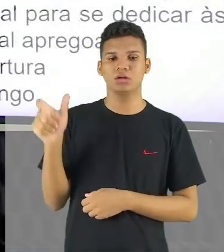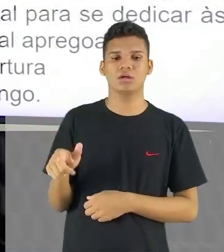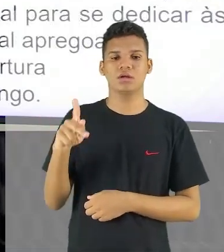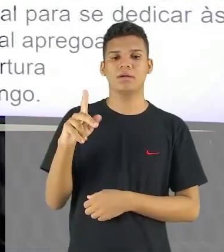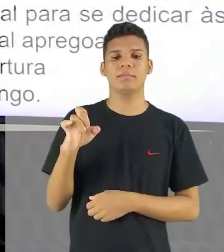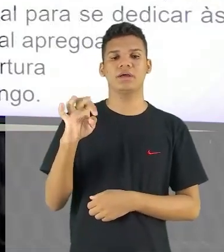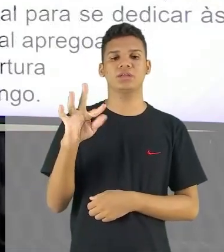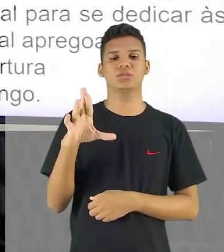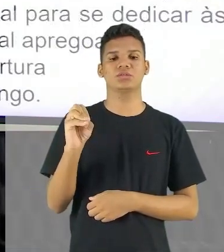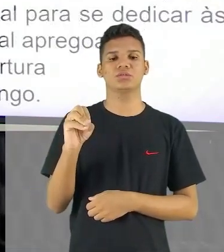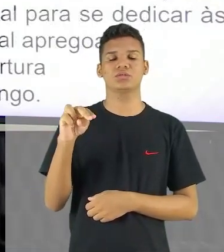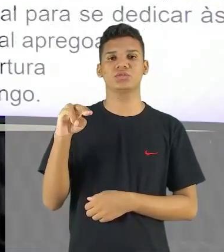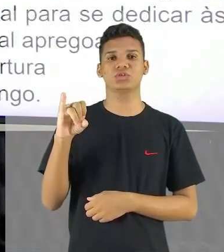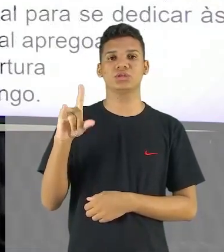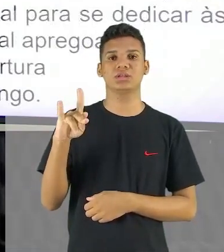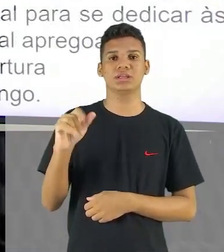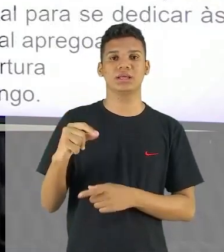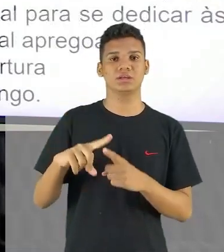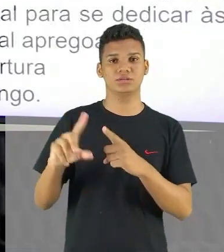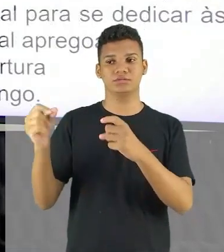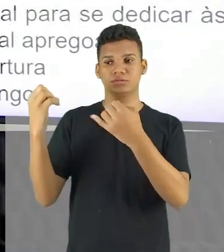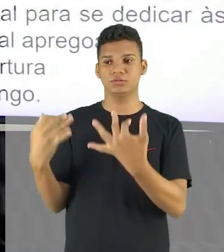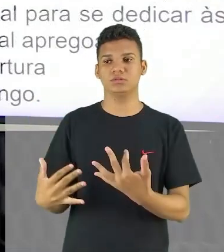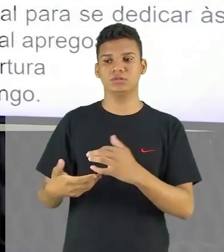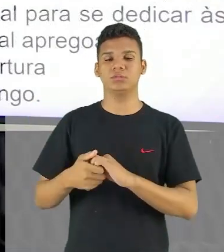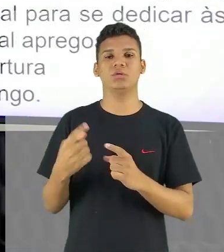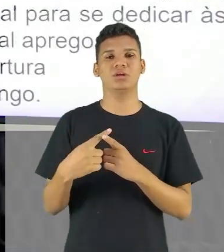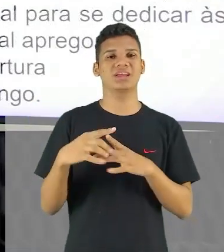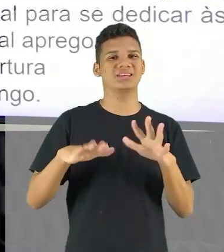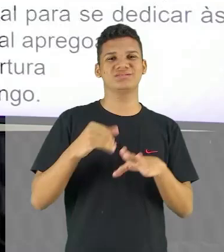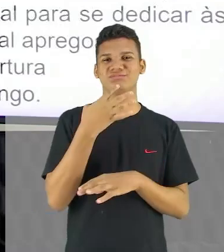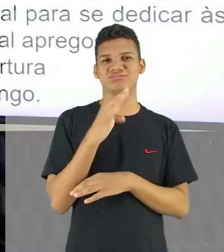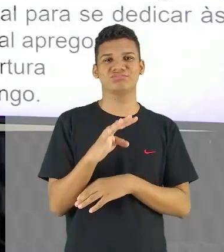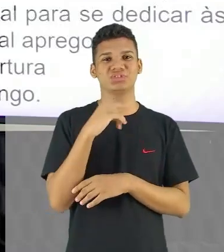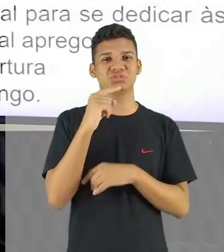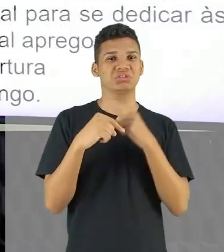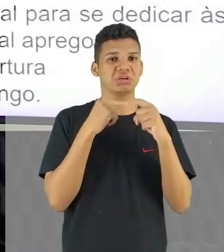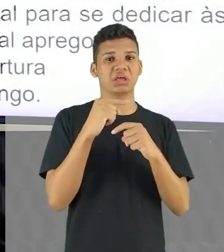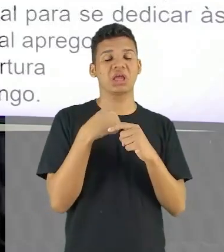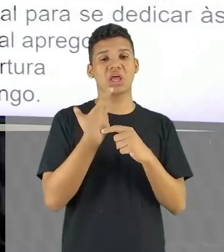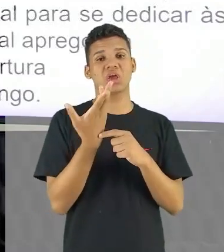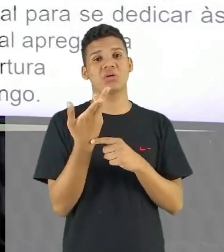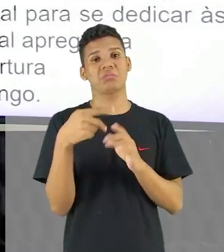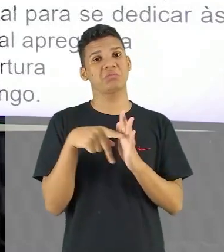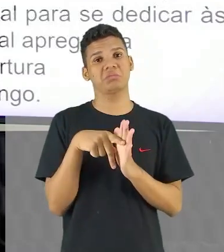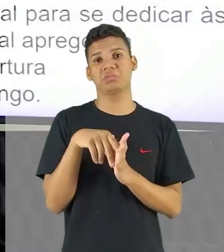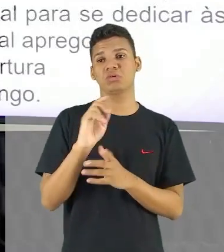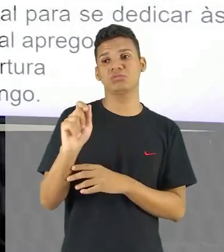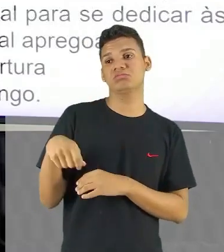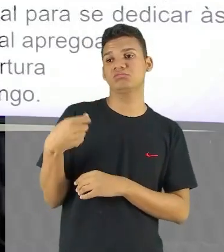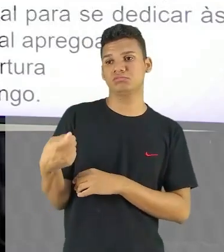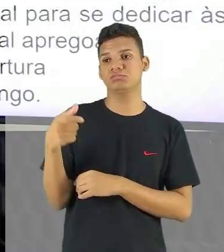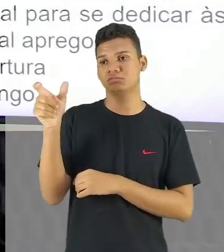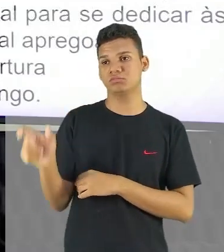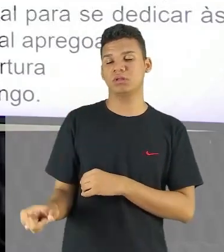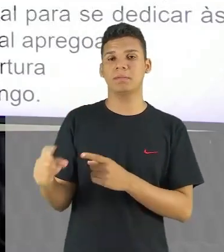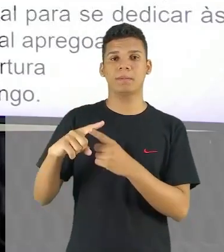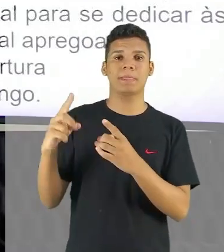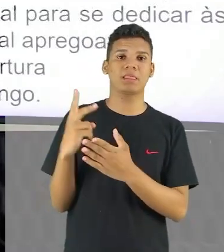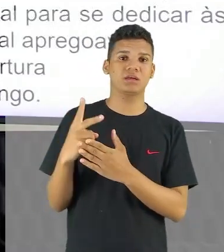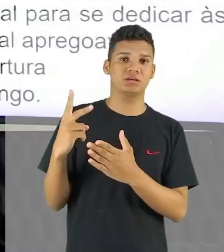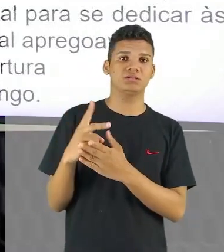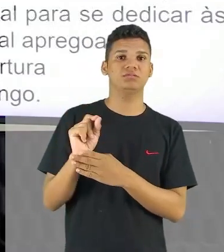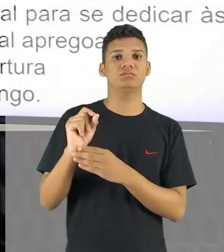Petronilha, vamos chamá-la assim, pois como não conheço mesmo ninguém com esse nome, servirá ele